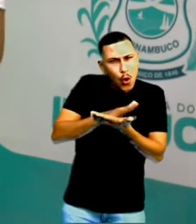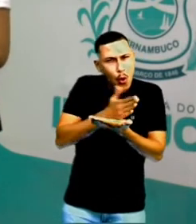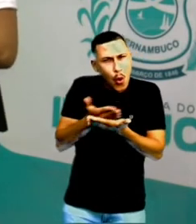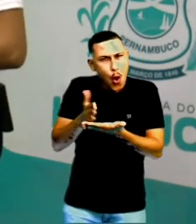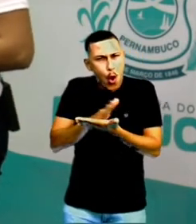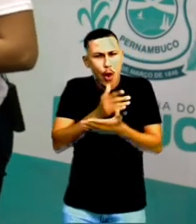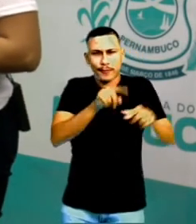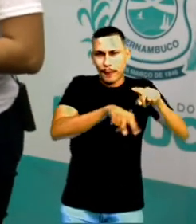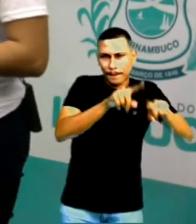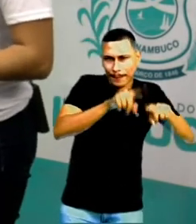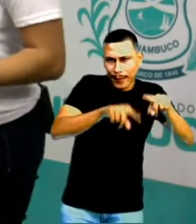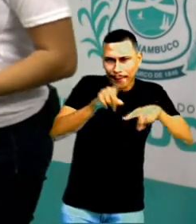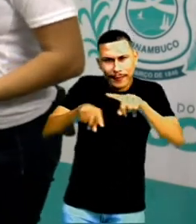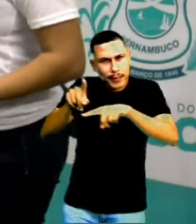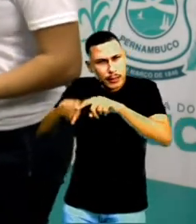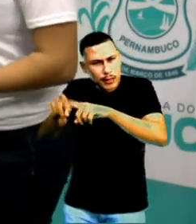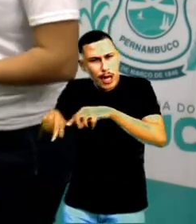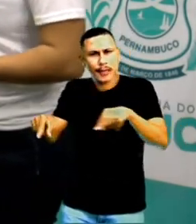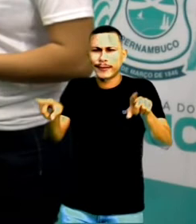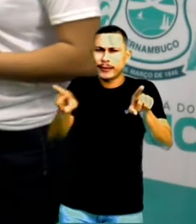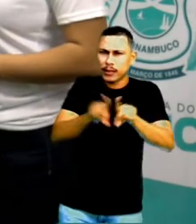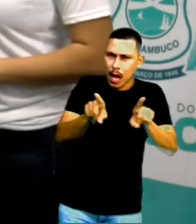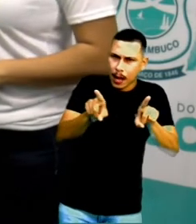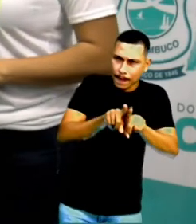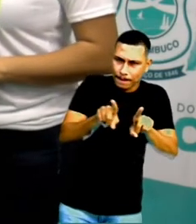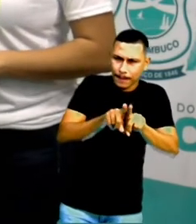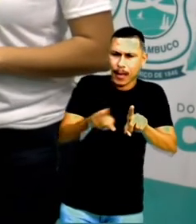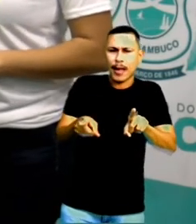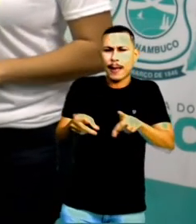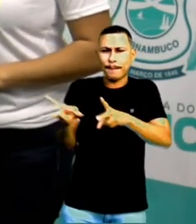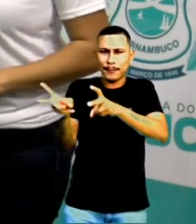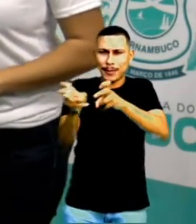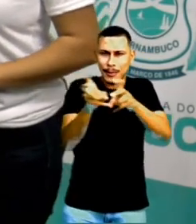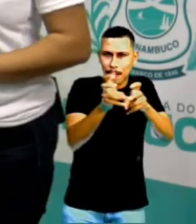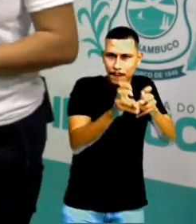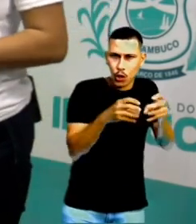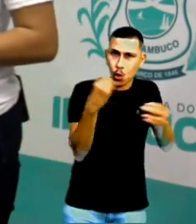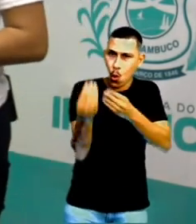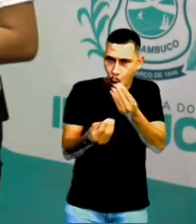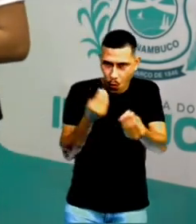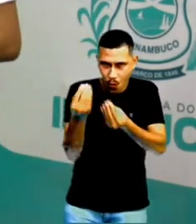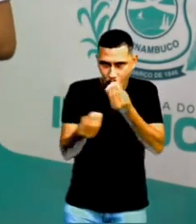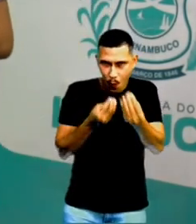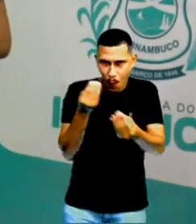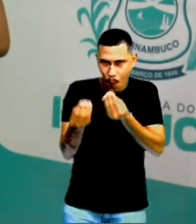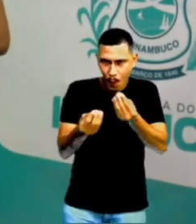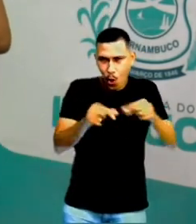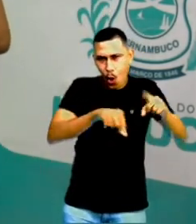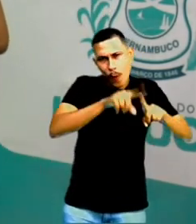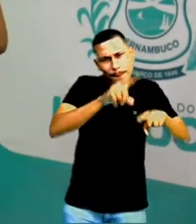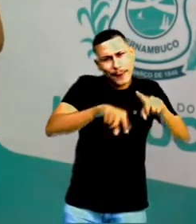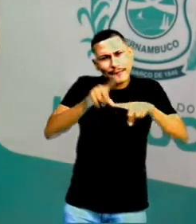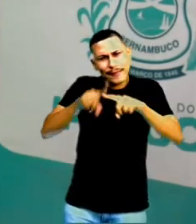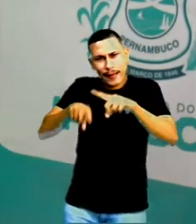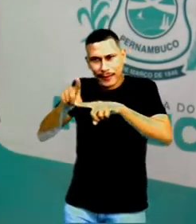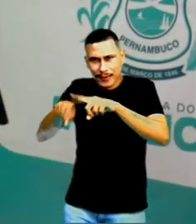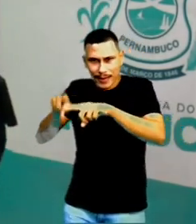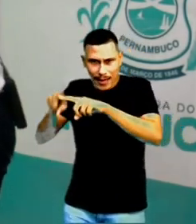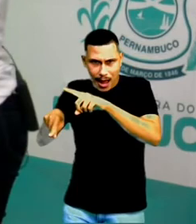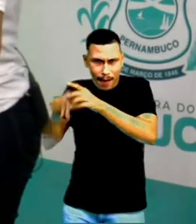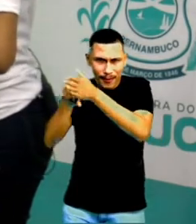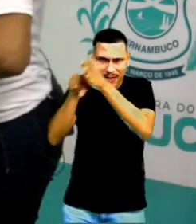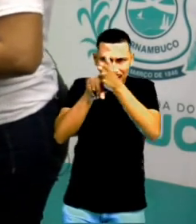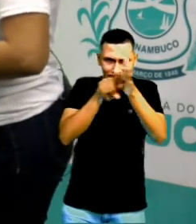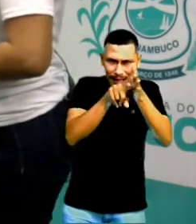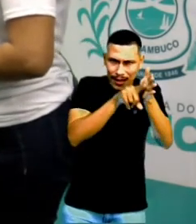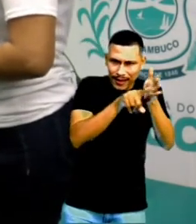alguns outros materiais também são vistos como fontes de registro mesmo,